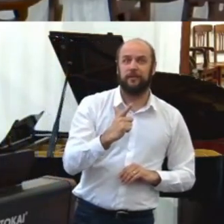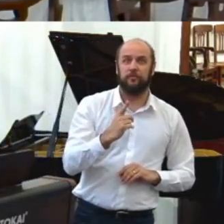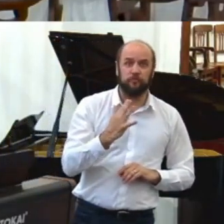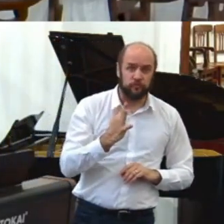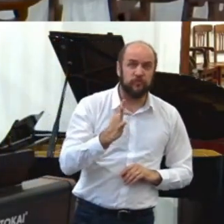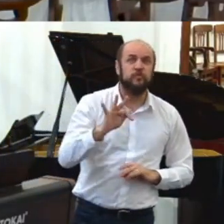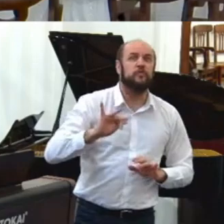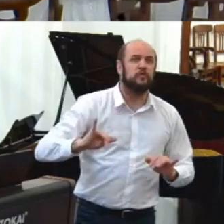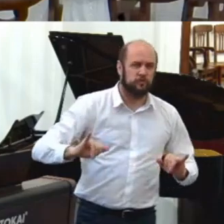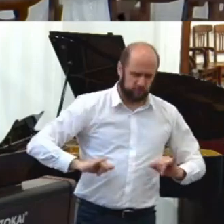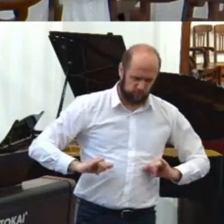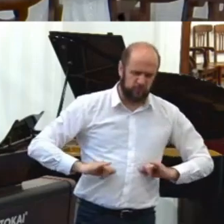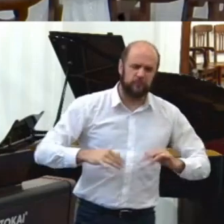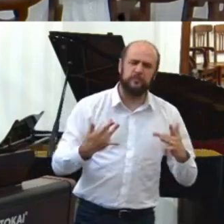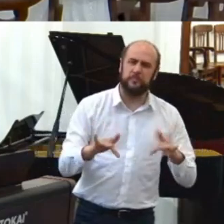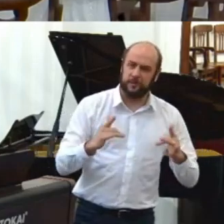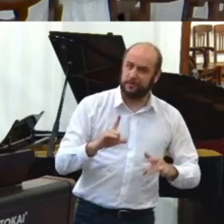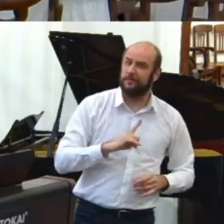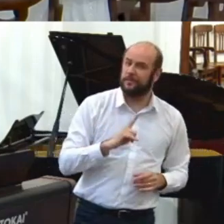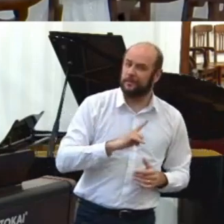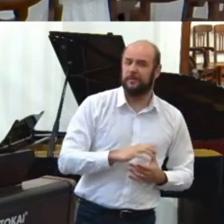a maior dor da sua vida.